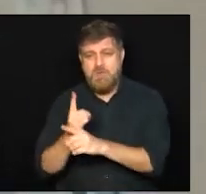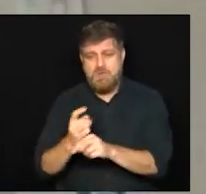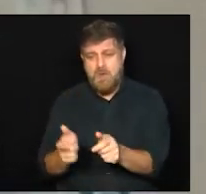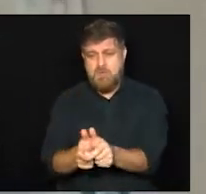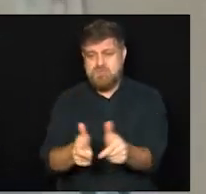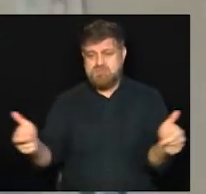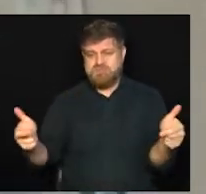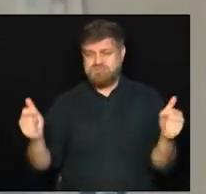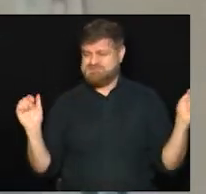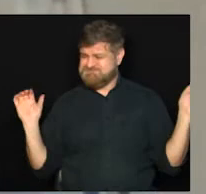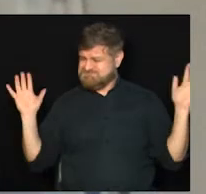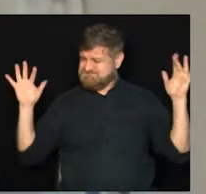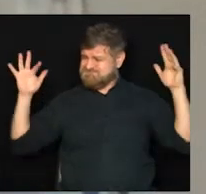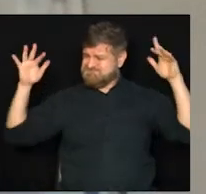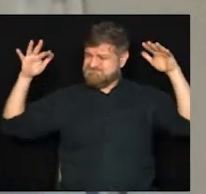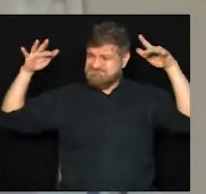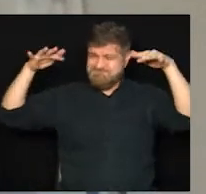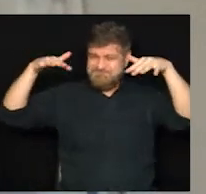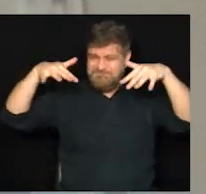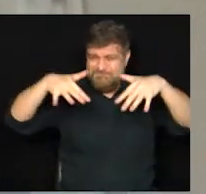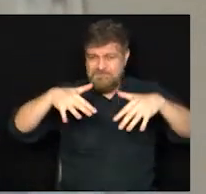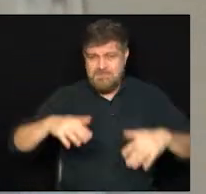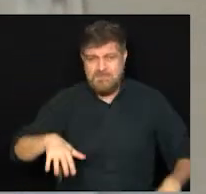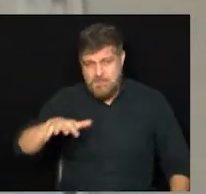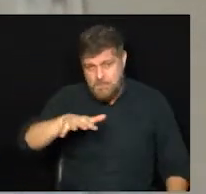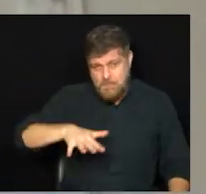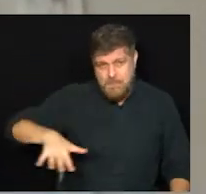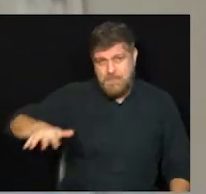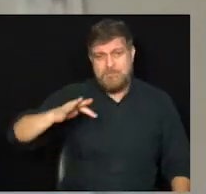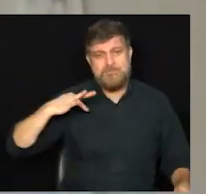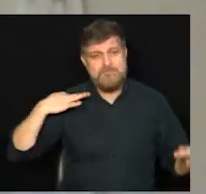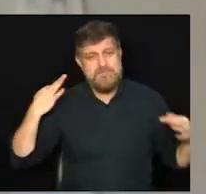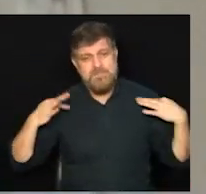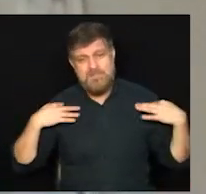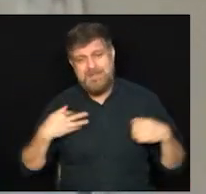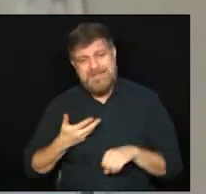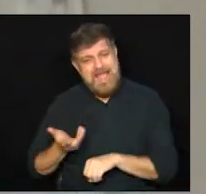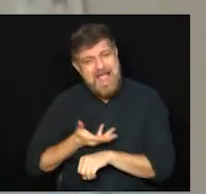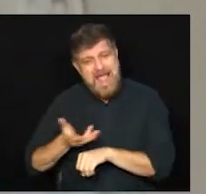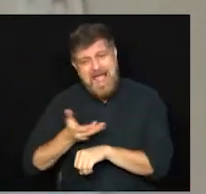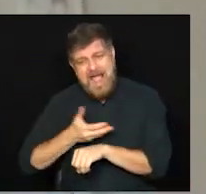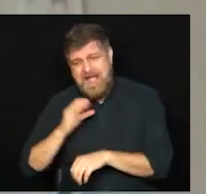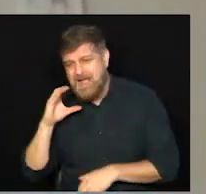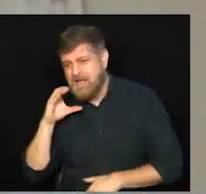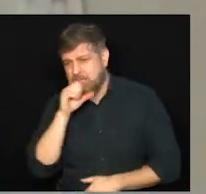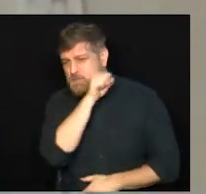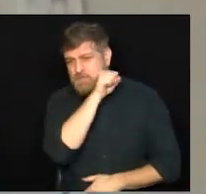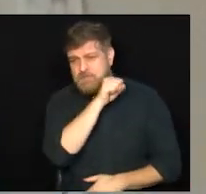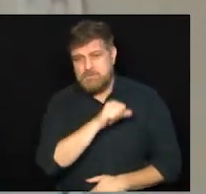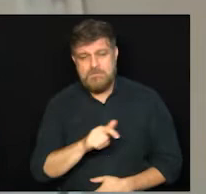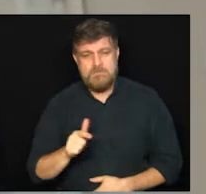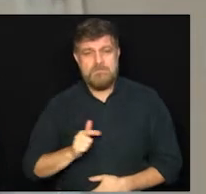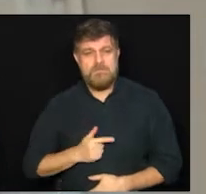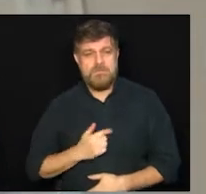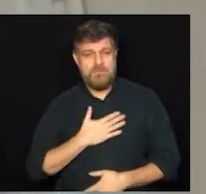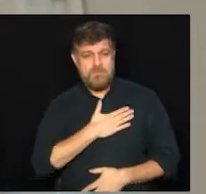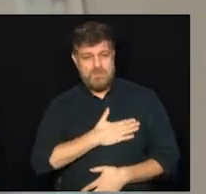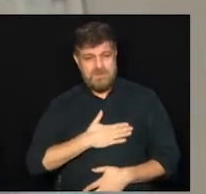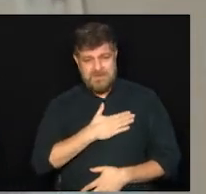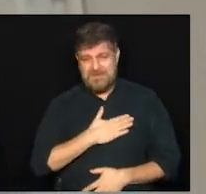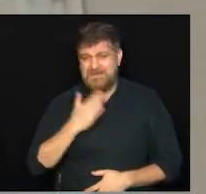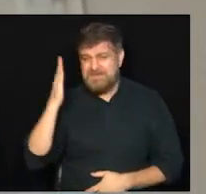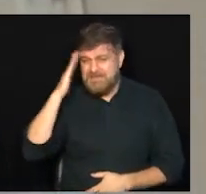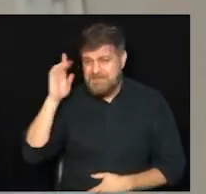maiores para estar ajudando o setor o mais rápido possível. Eu gostaria de saber se existe